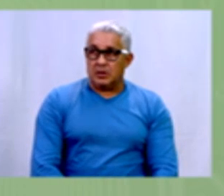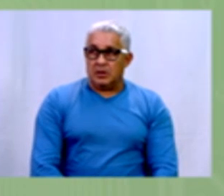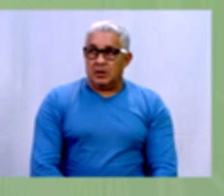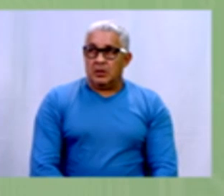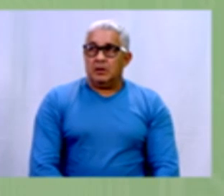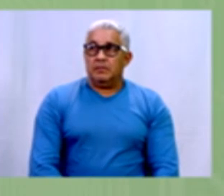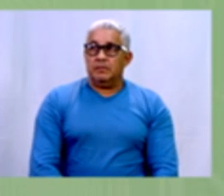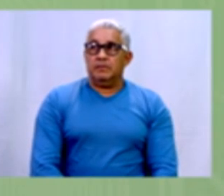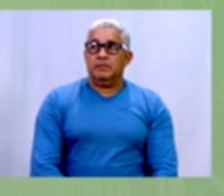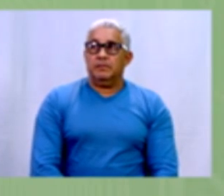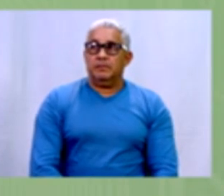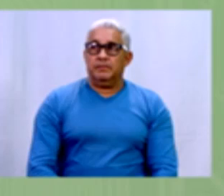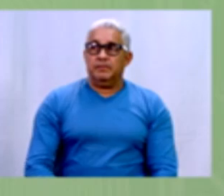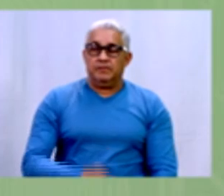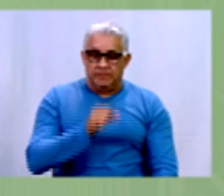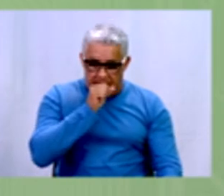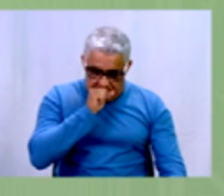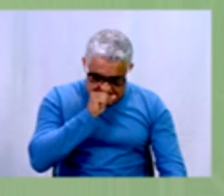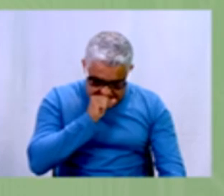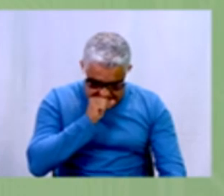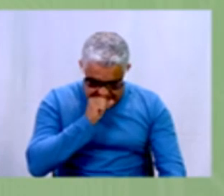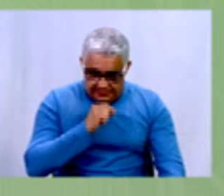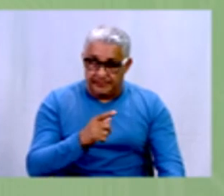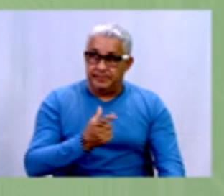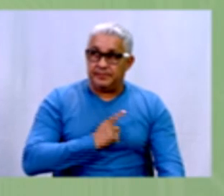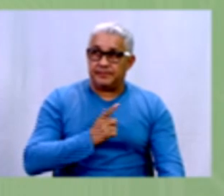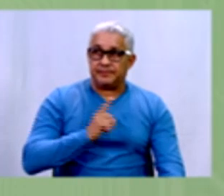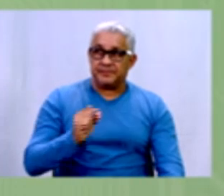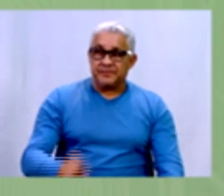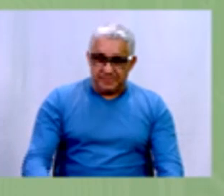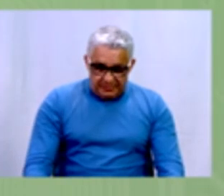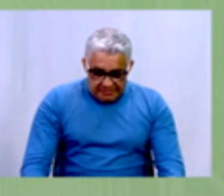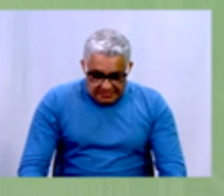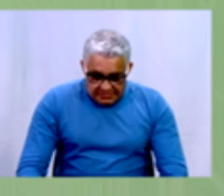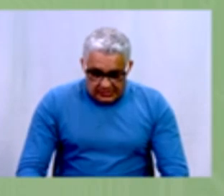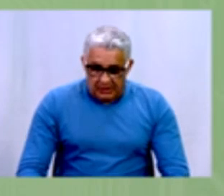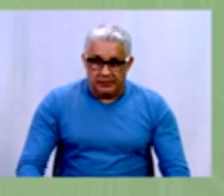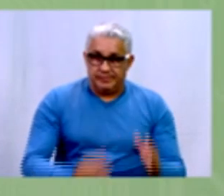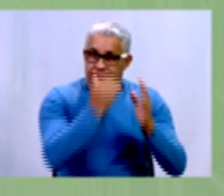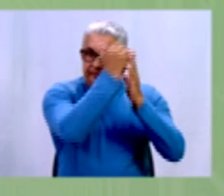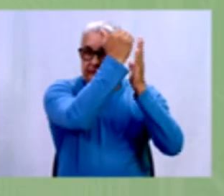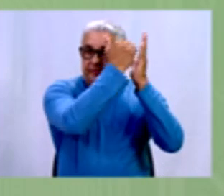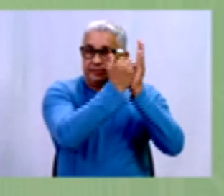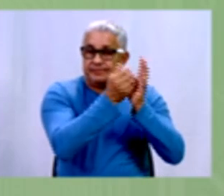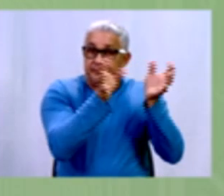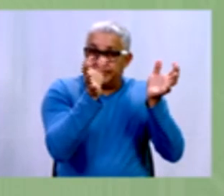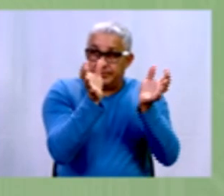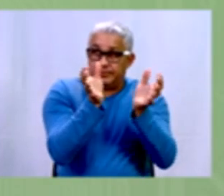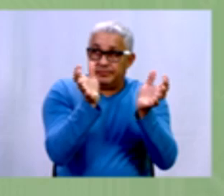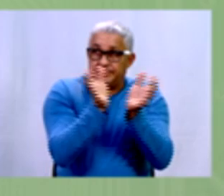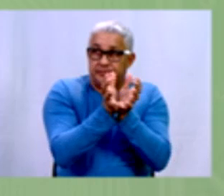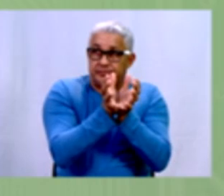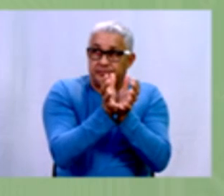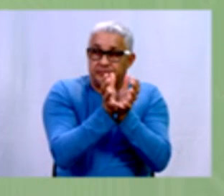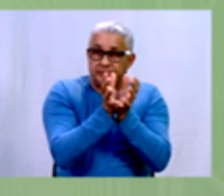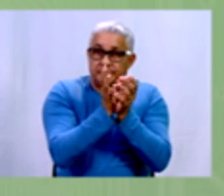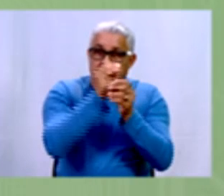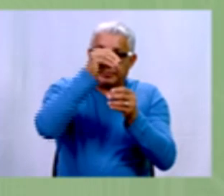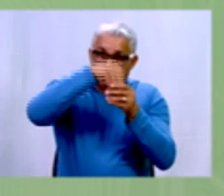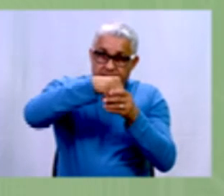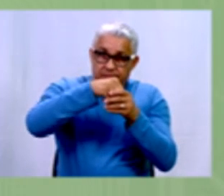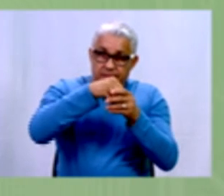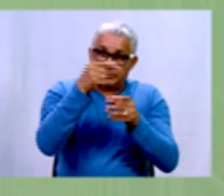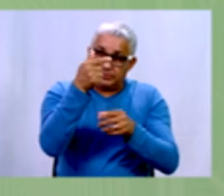dessa nossa aula, certo? Então aqui, ó, a escalabilidade. equipes